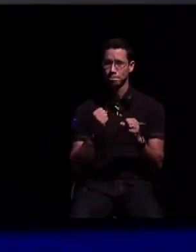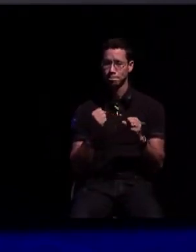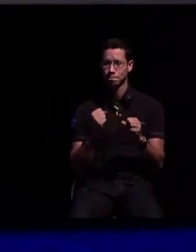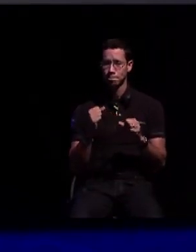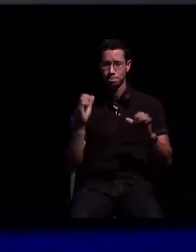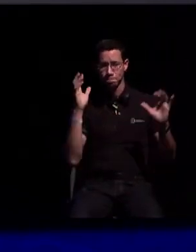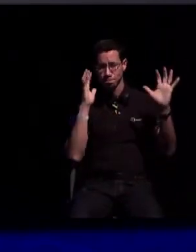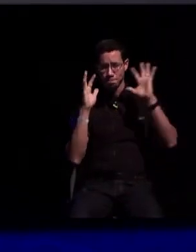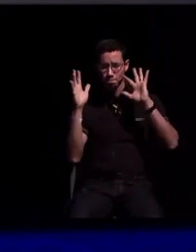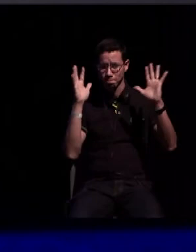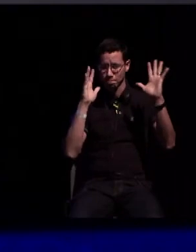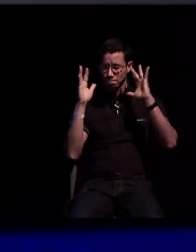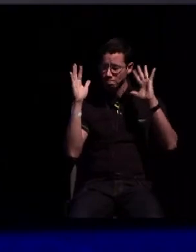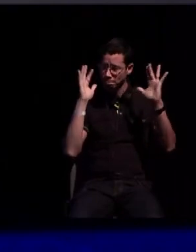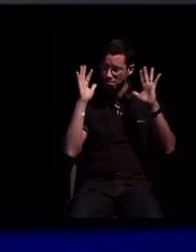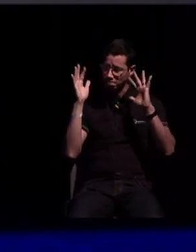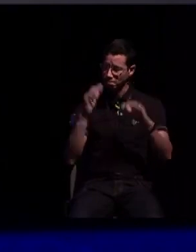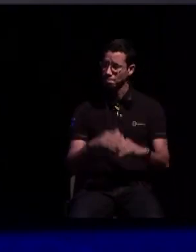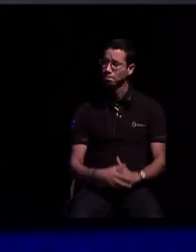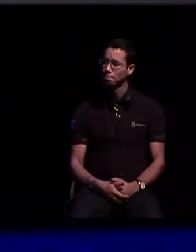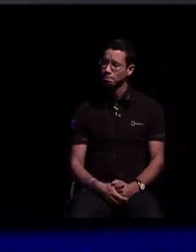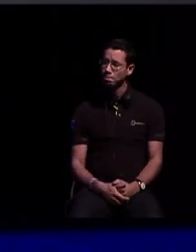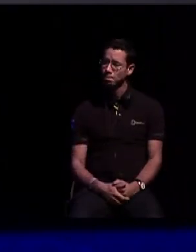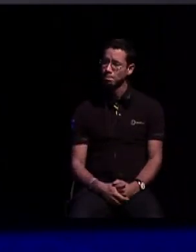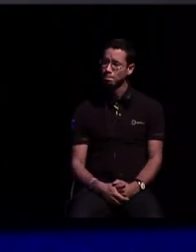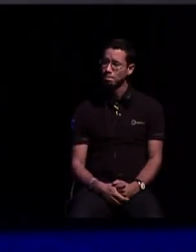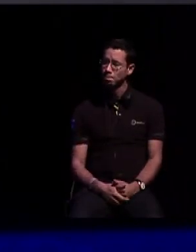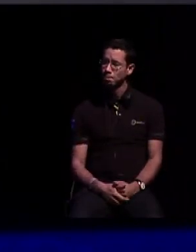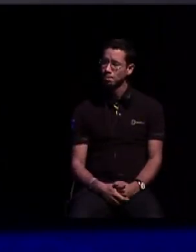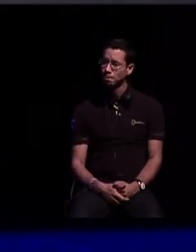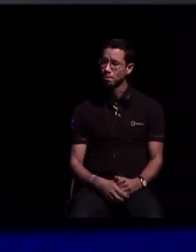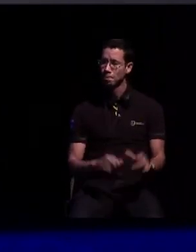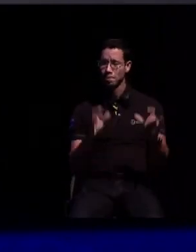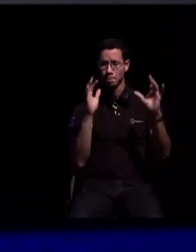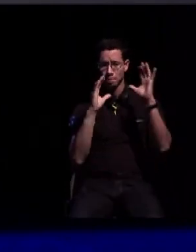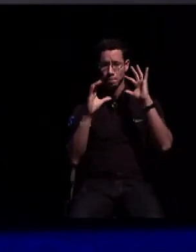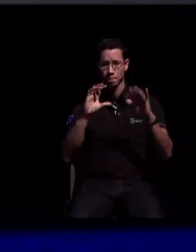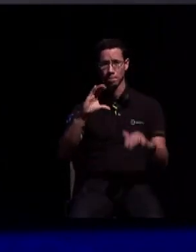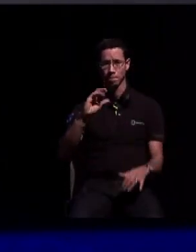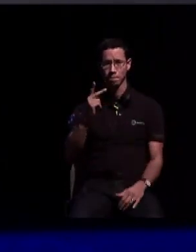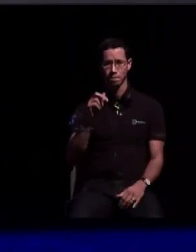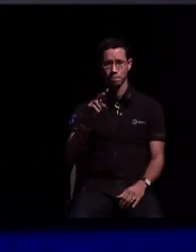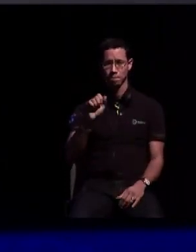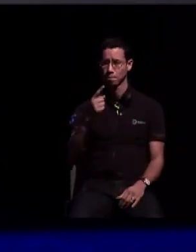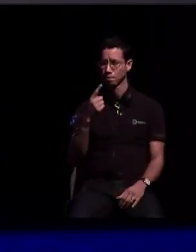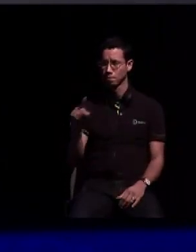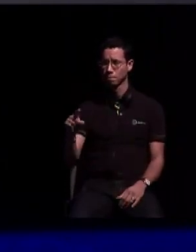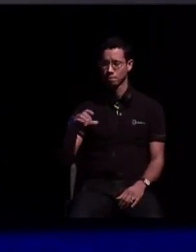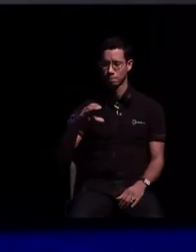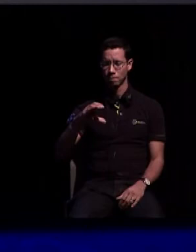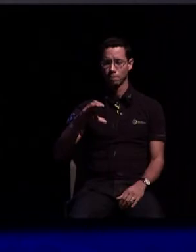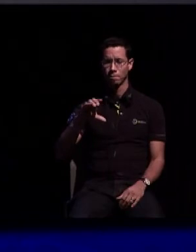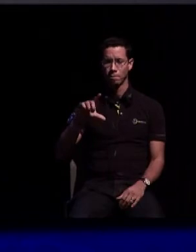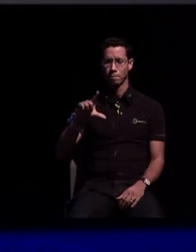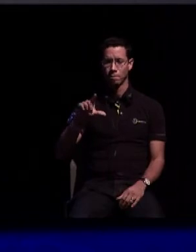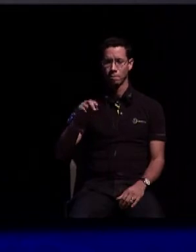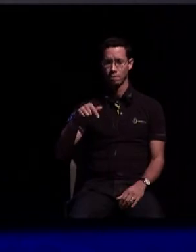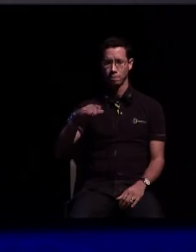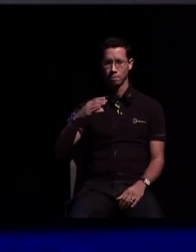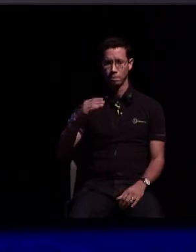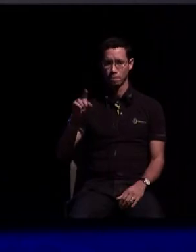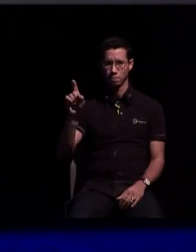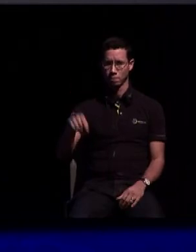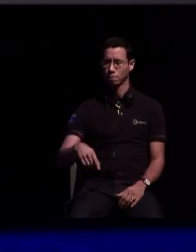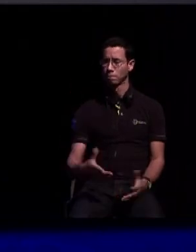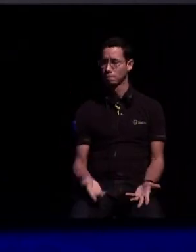são, enfim, que são repetições, chavões e clichês. Né? Entende? Quer